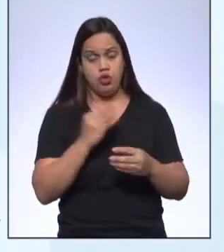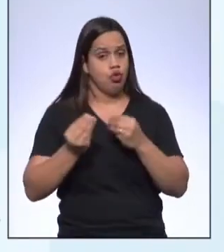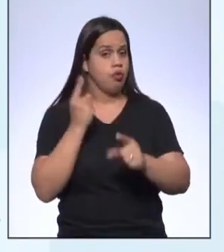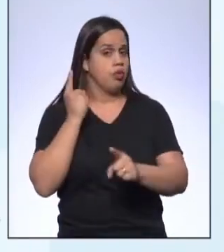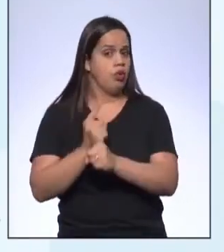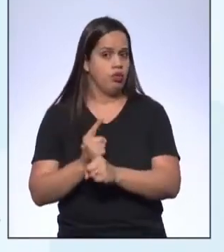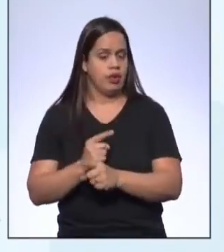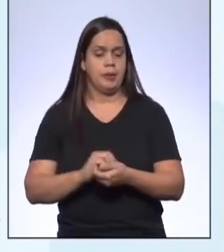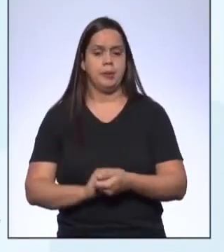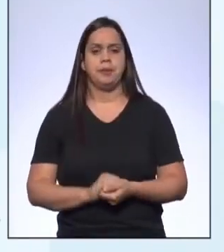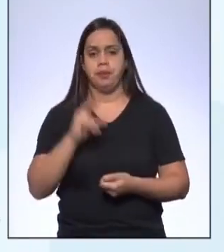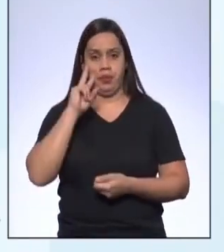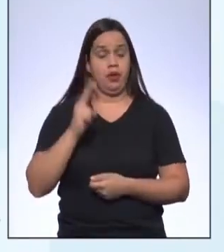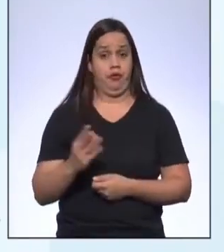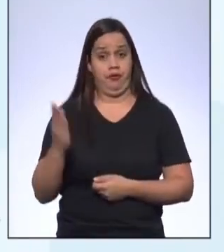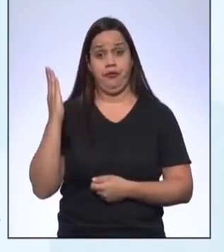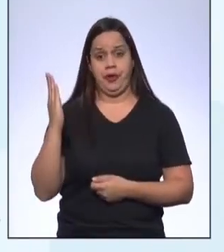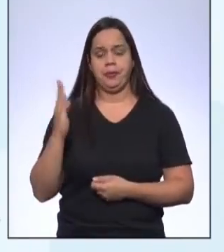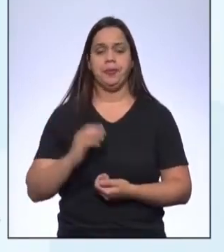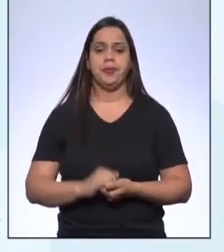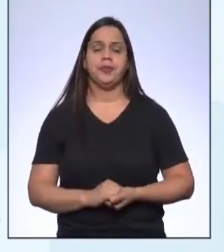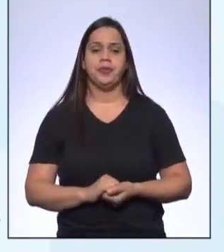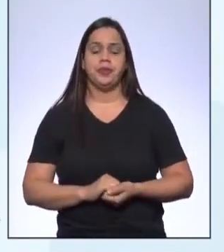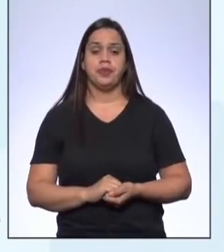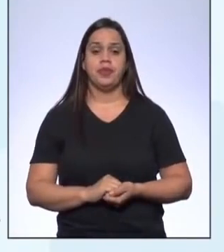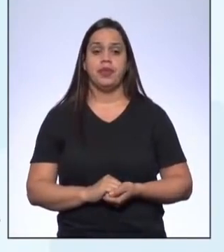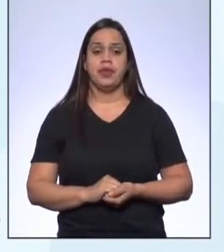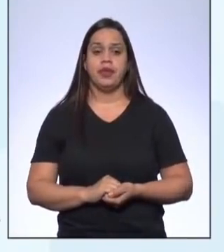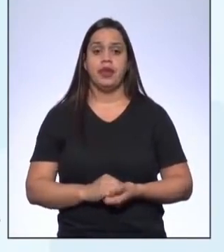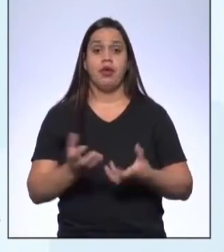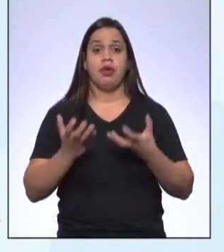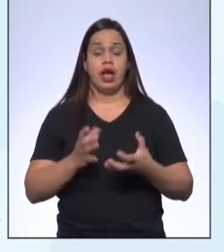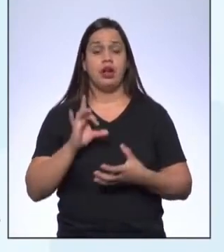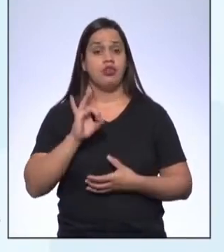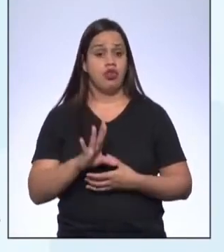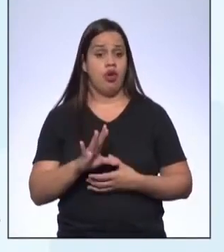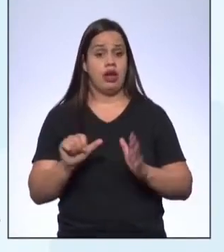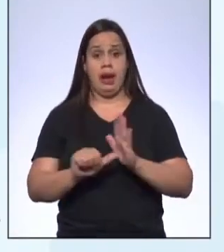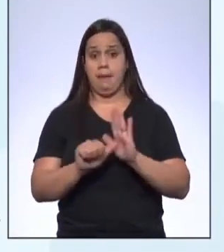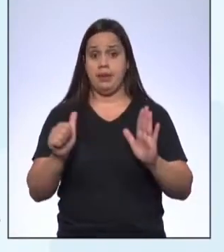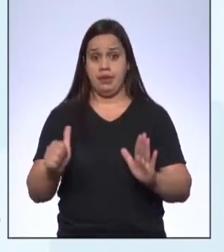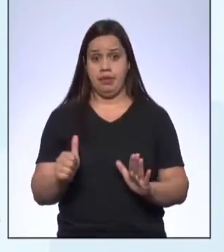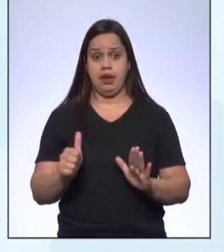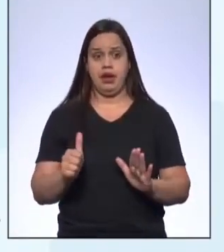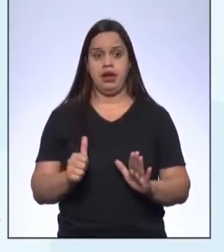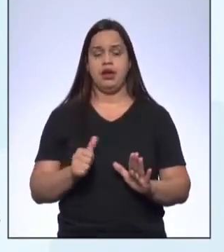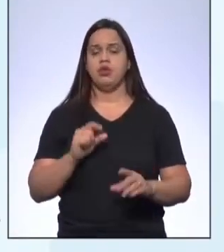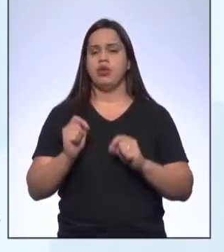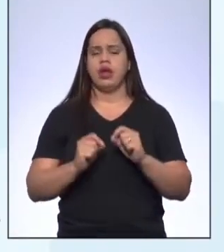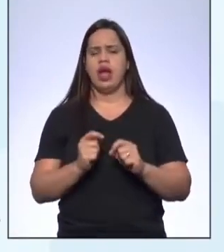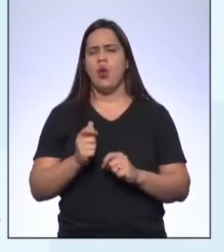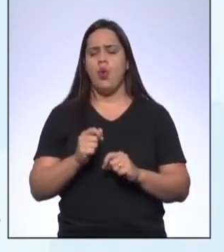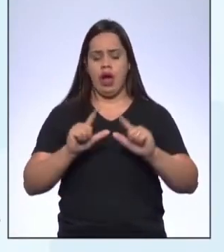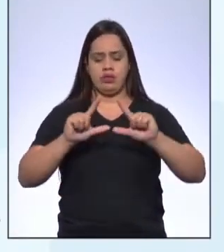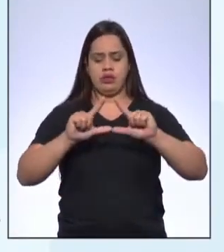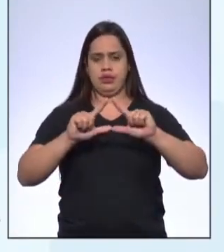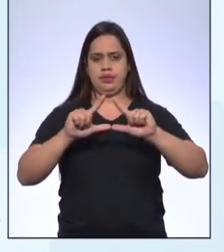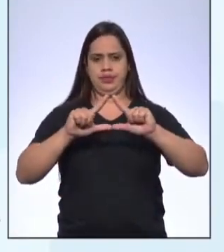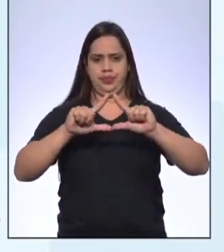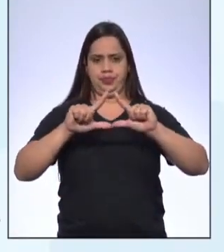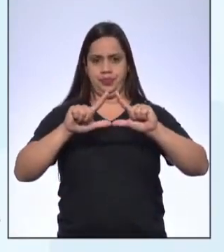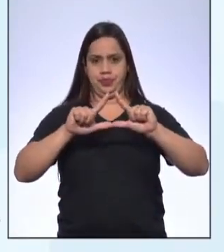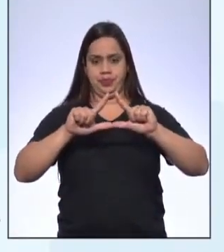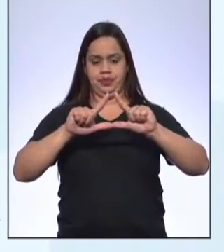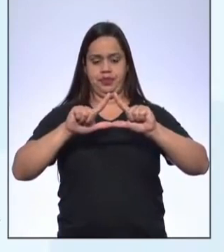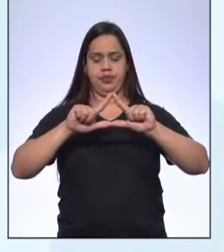da seguinte forma, eu quero apenas, na primeira figura ali, é quase um triângulo, né? É como se